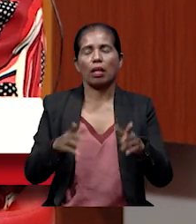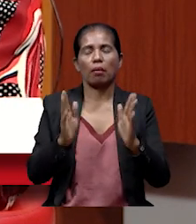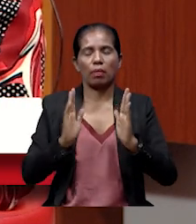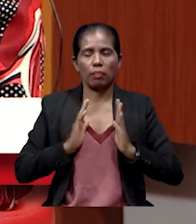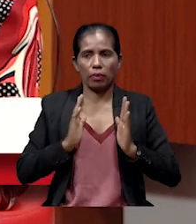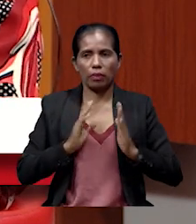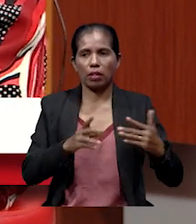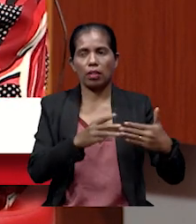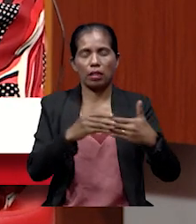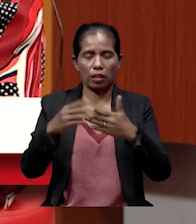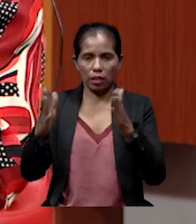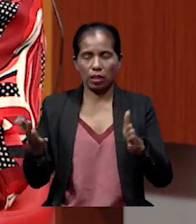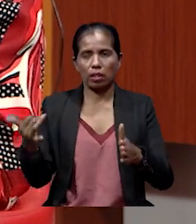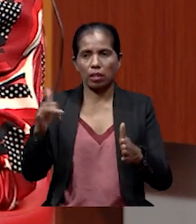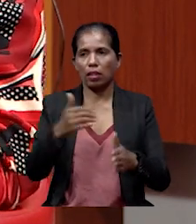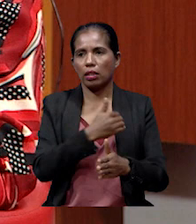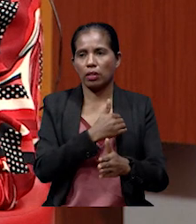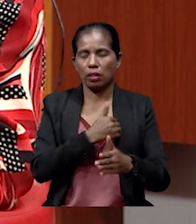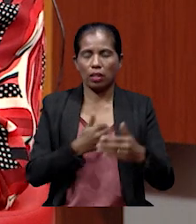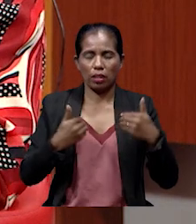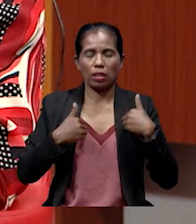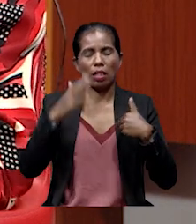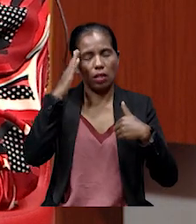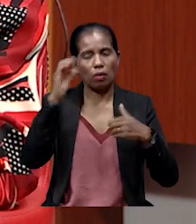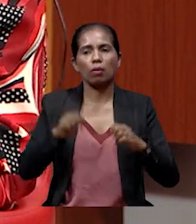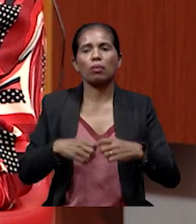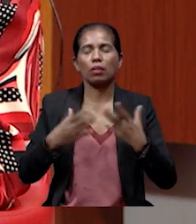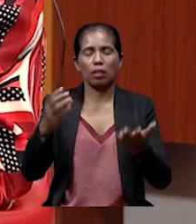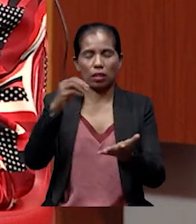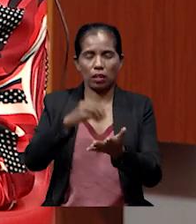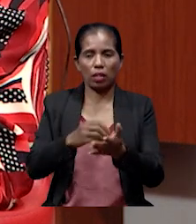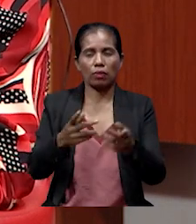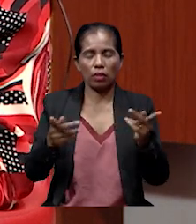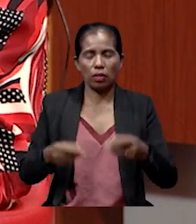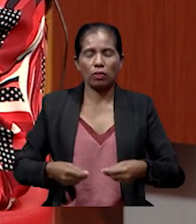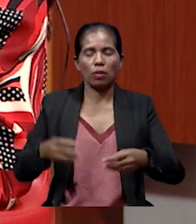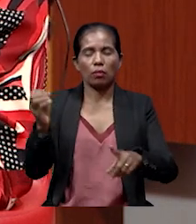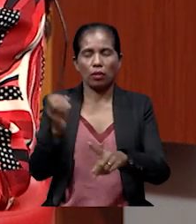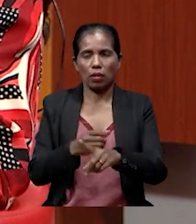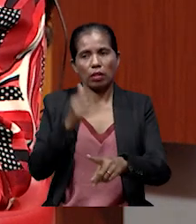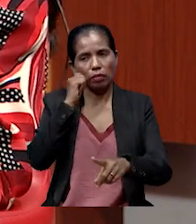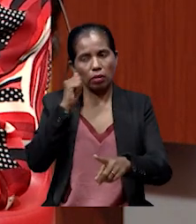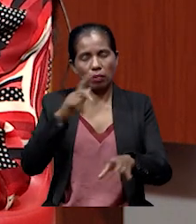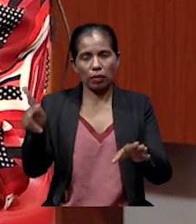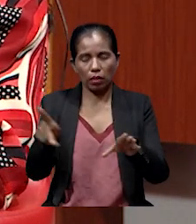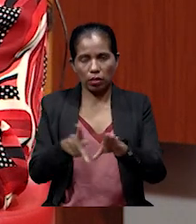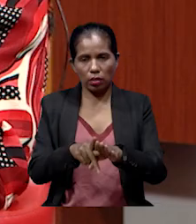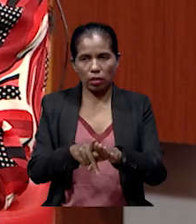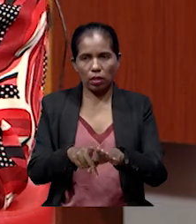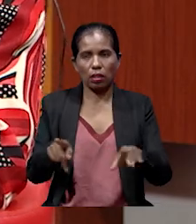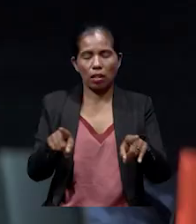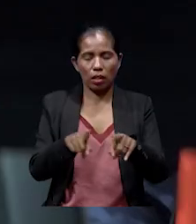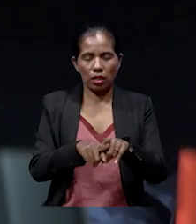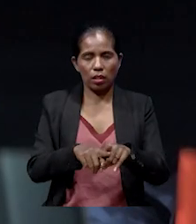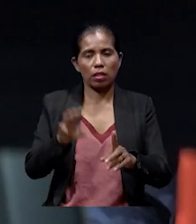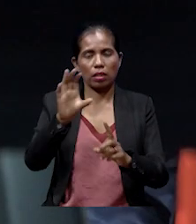ou líder sira. Sidau ia hanoi oinsa atu kria kondisoin sida fu oportunidade ba feto mo sola parte ia posisan sira cargo de